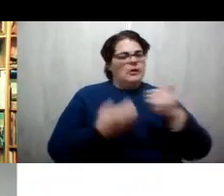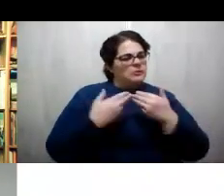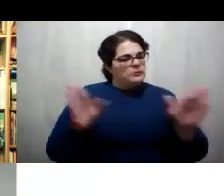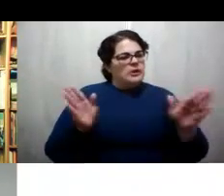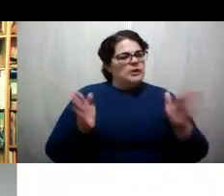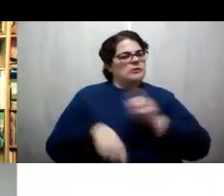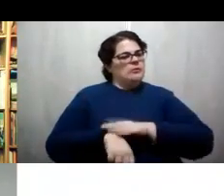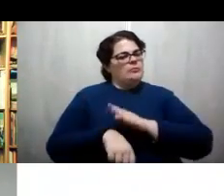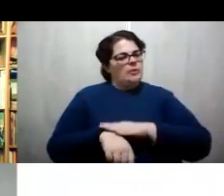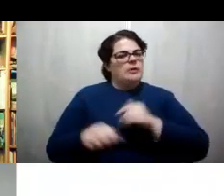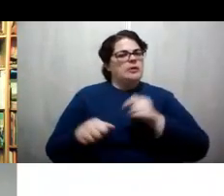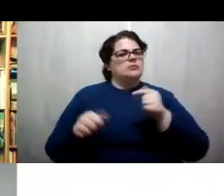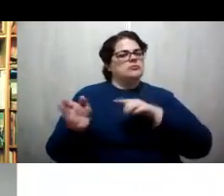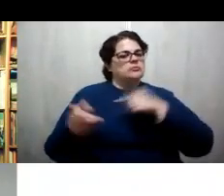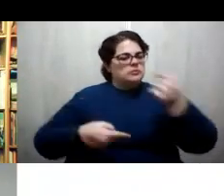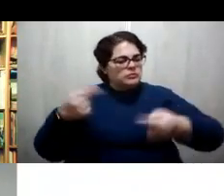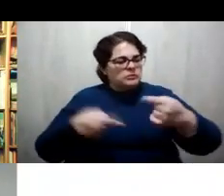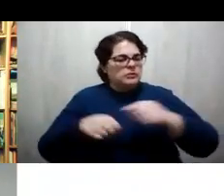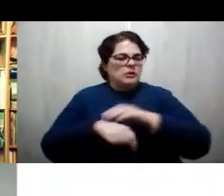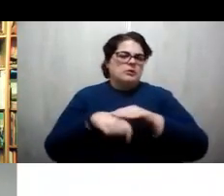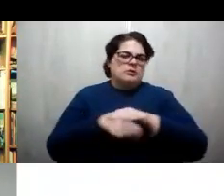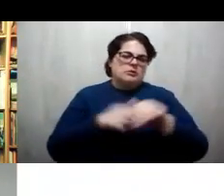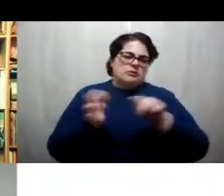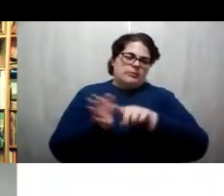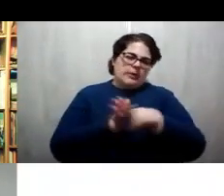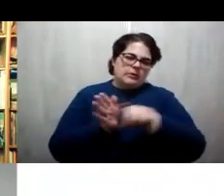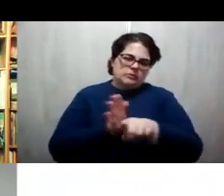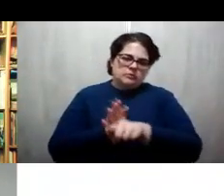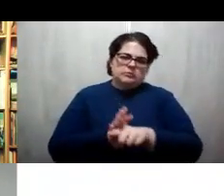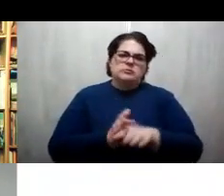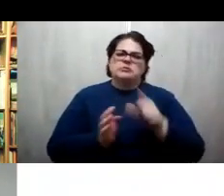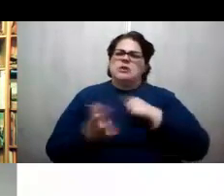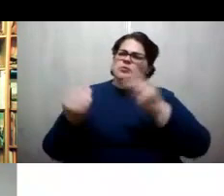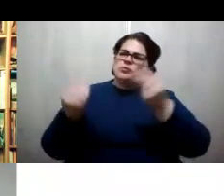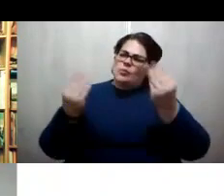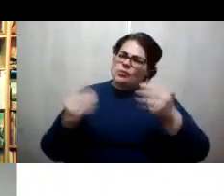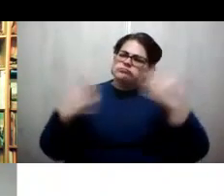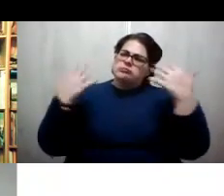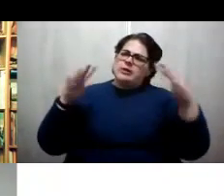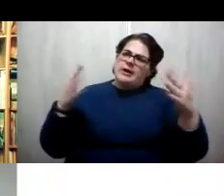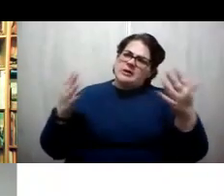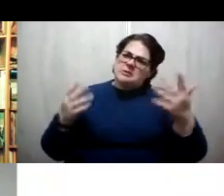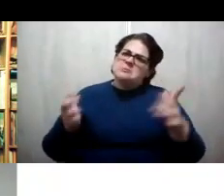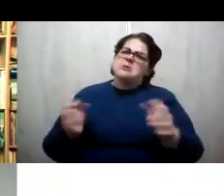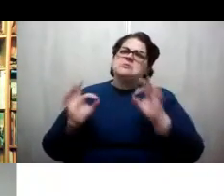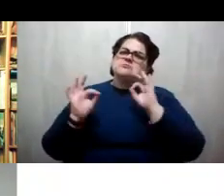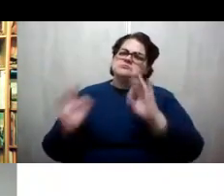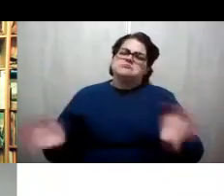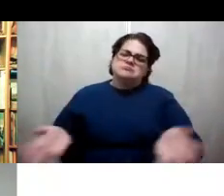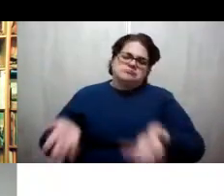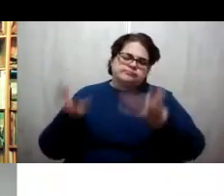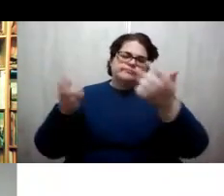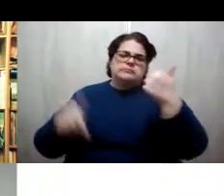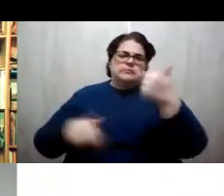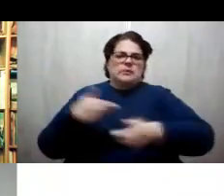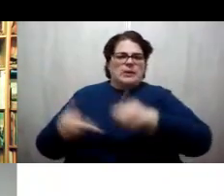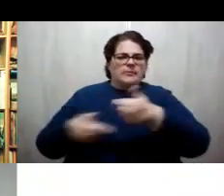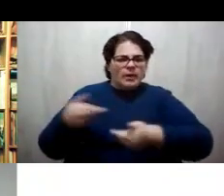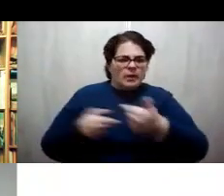e discussão, pessoal. Lívia está chegando, muitos parabéns, o pessoal elogiando muito o trabalho, de todos os